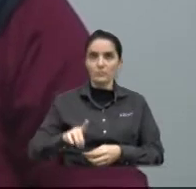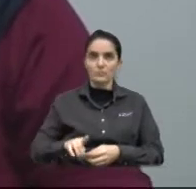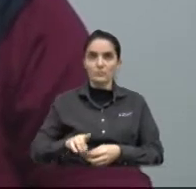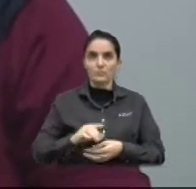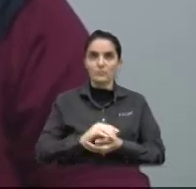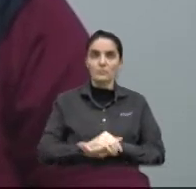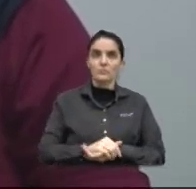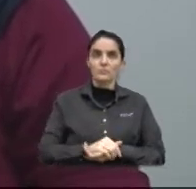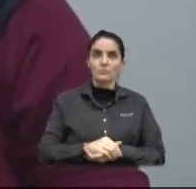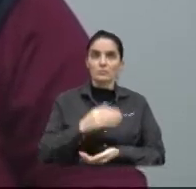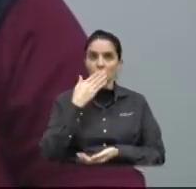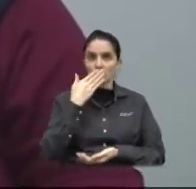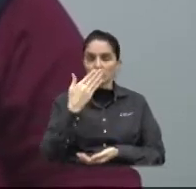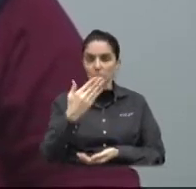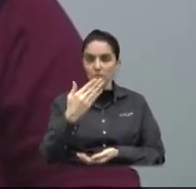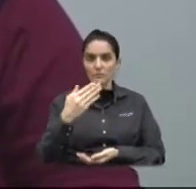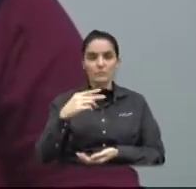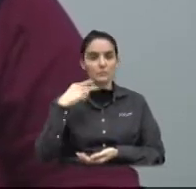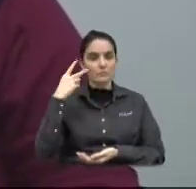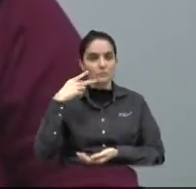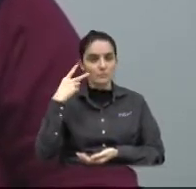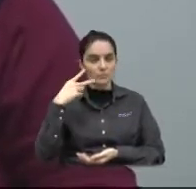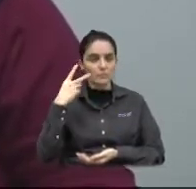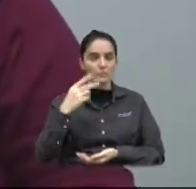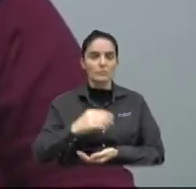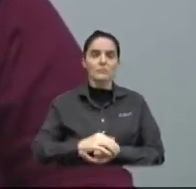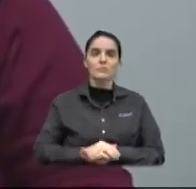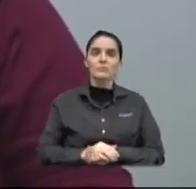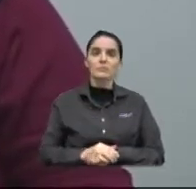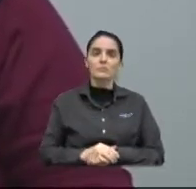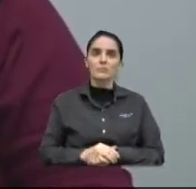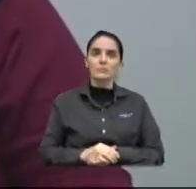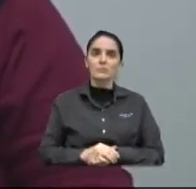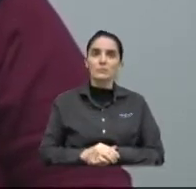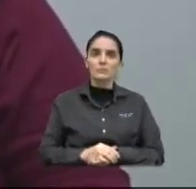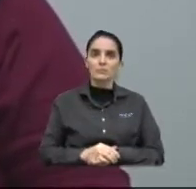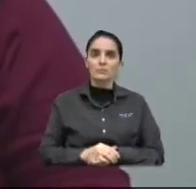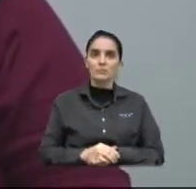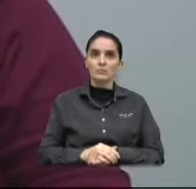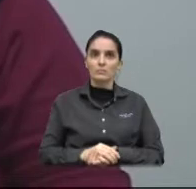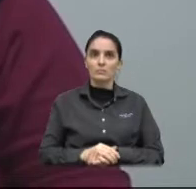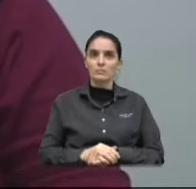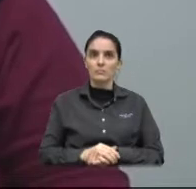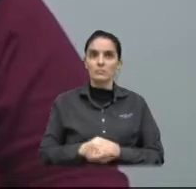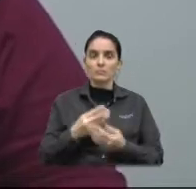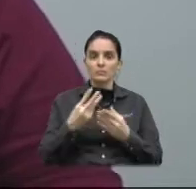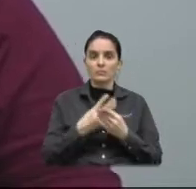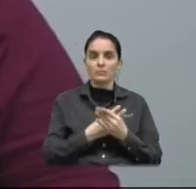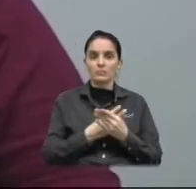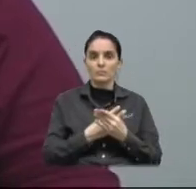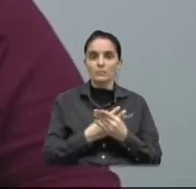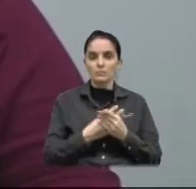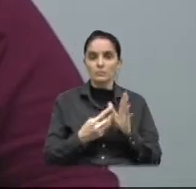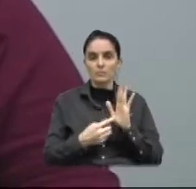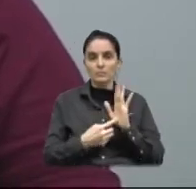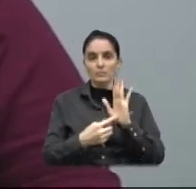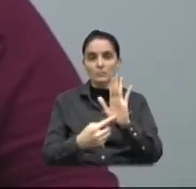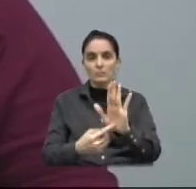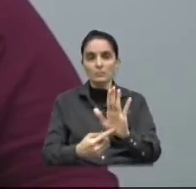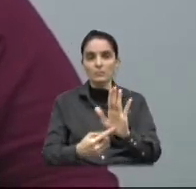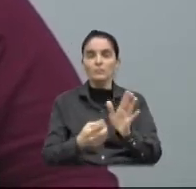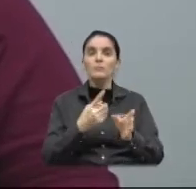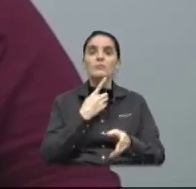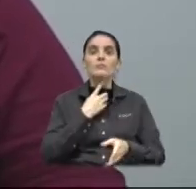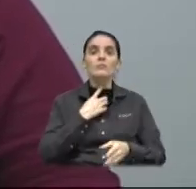solicitação de tantos vereadores é a câmara mostrando a vontade do trabalho cada